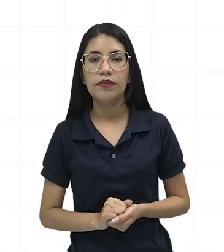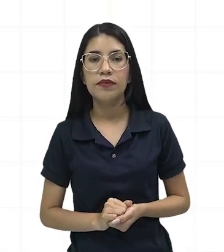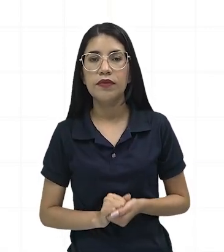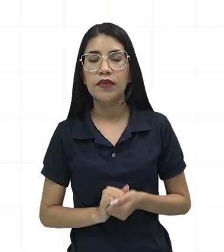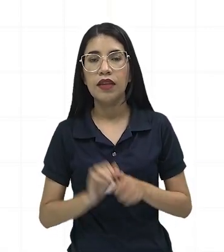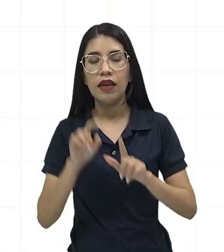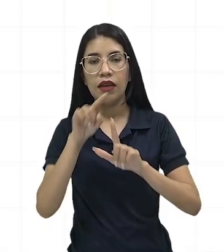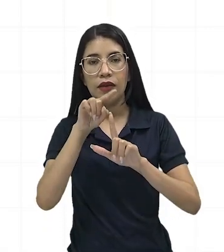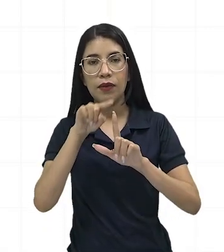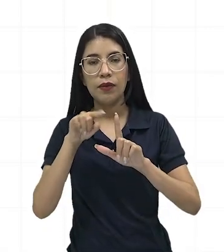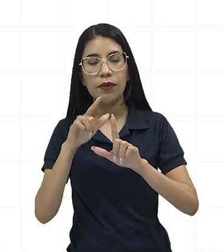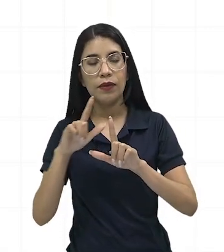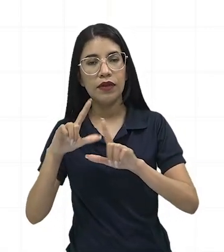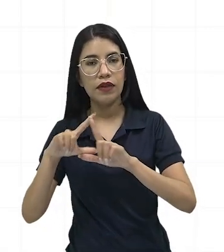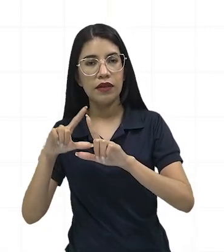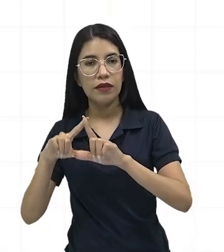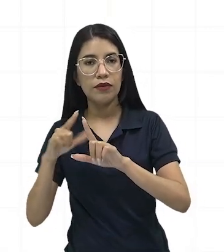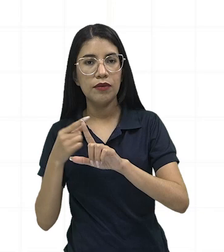outro triângulo.